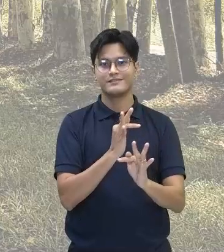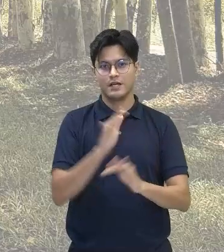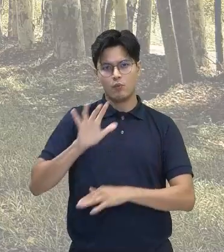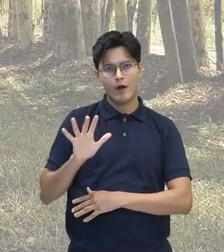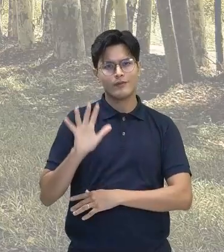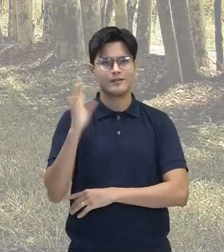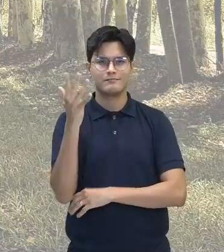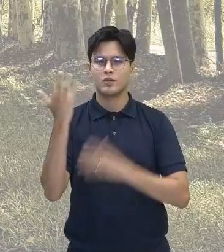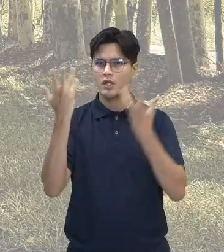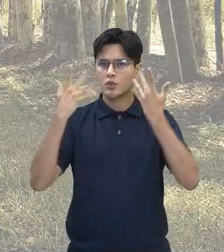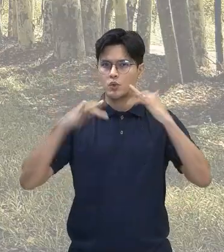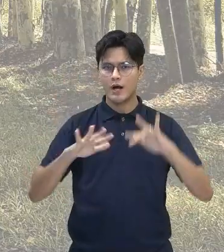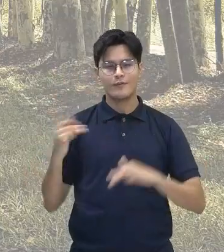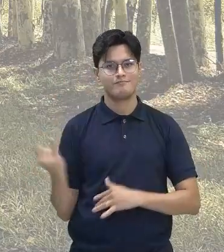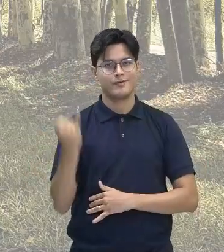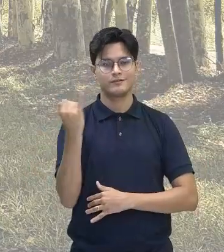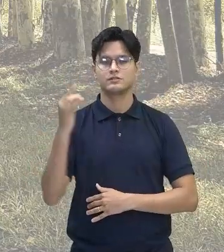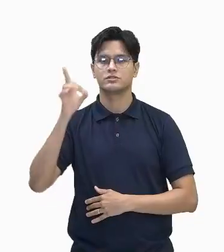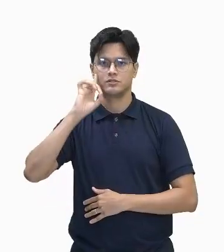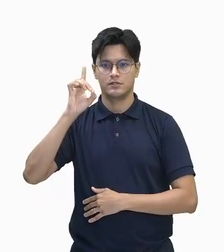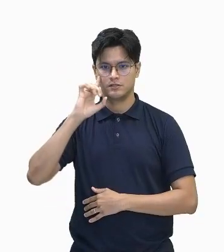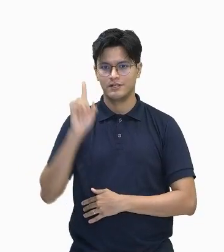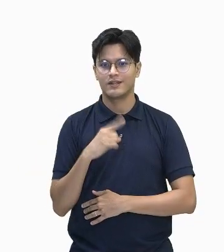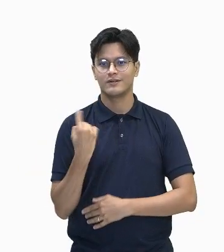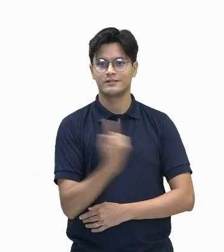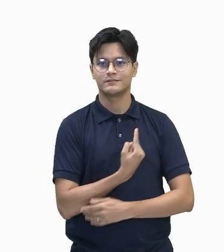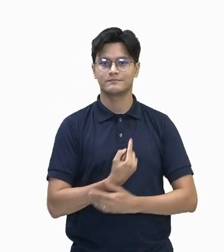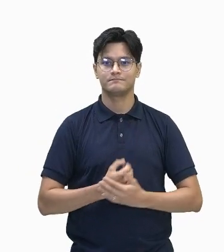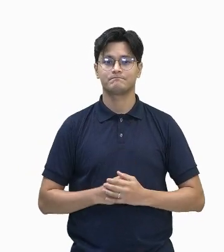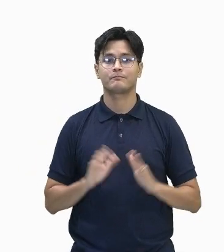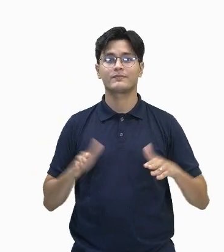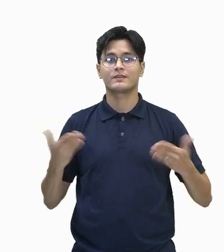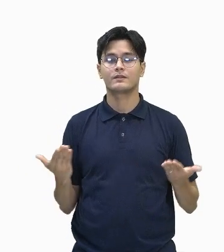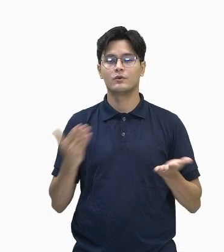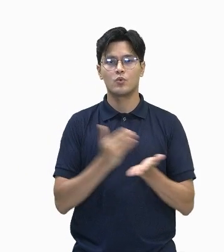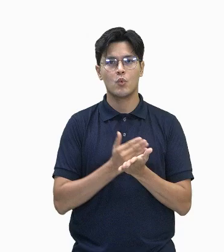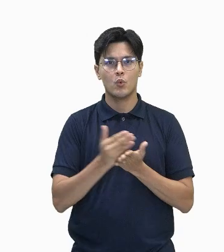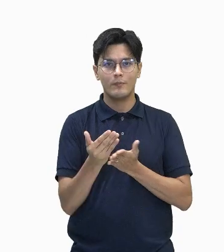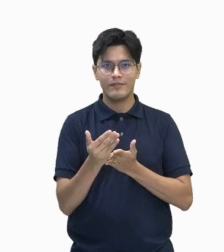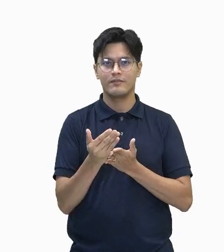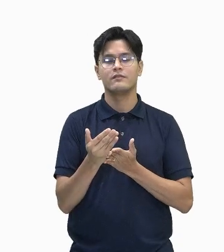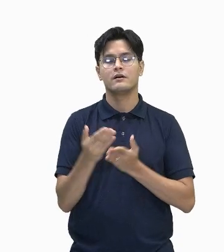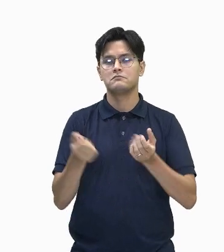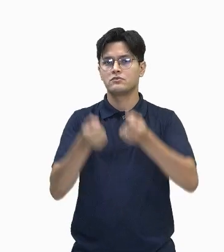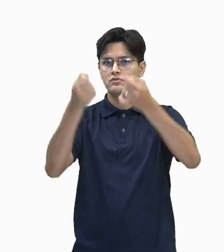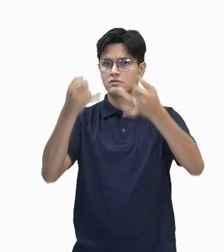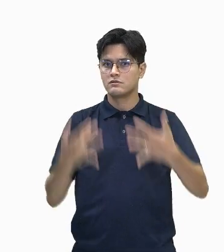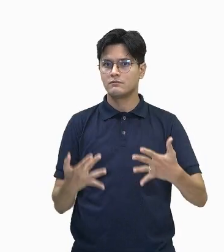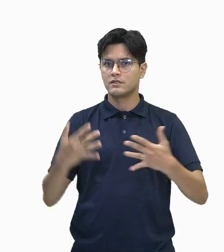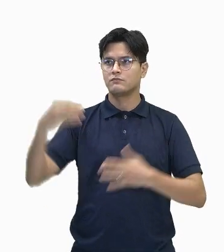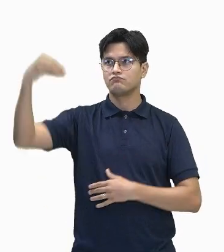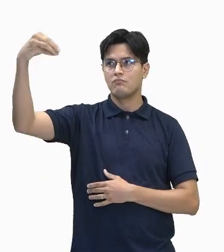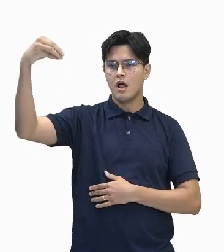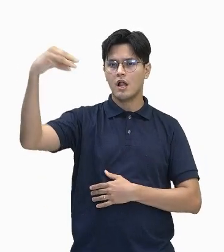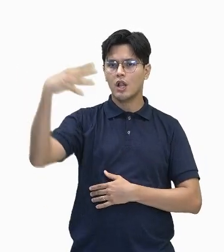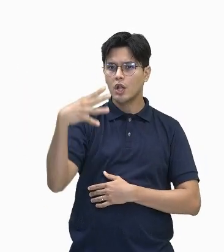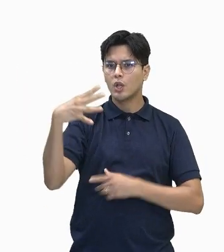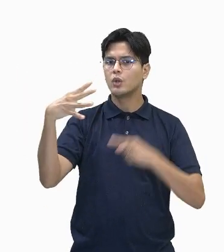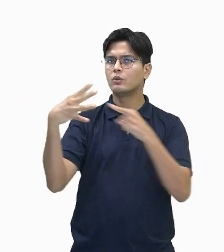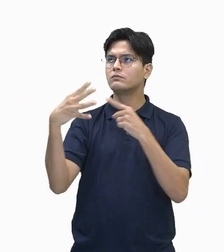cotidiano. Então vamos lá, pessoal, olha só. Vamos começar então com a luz, com o seu comportamento